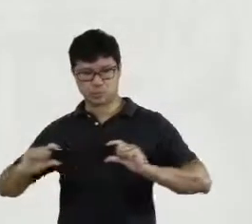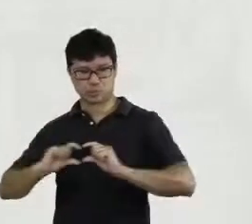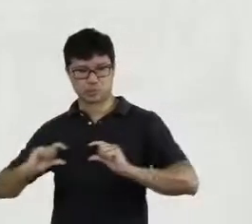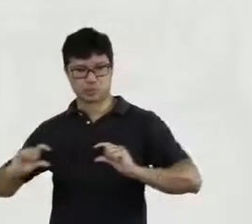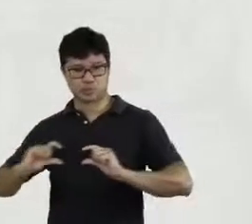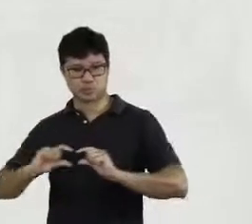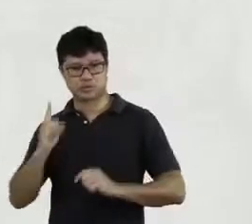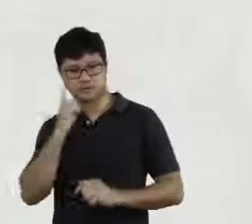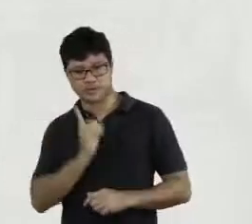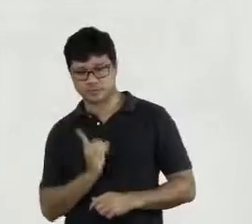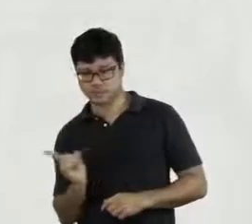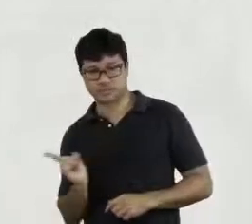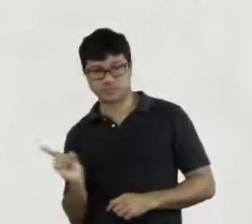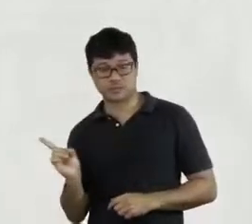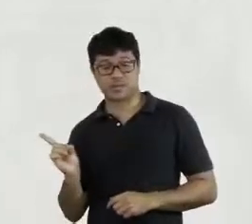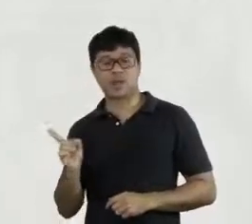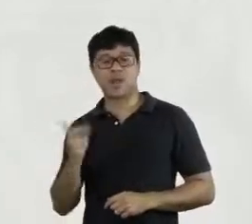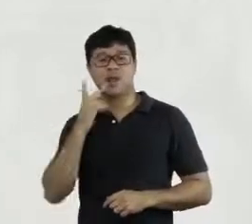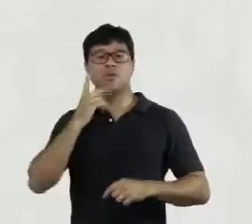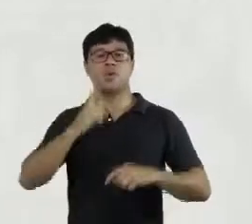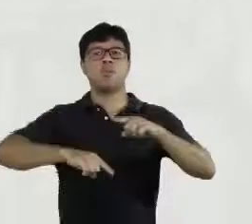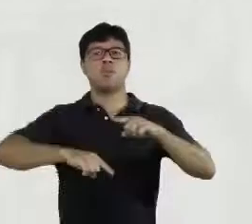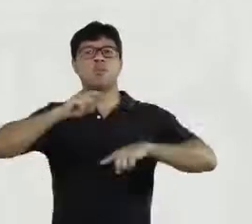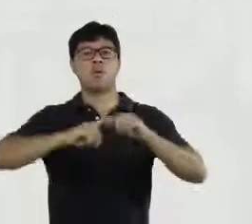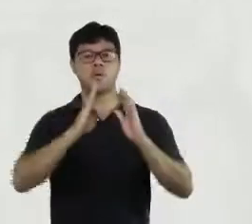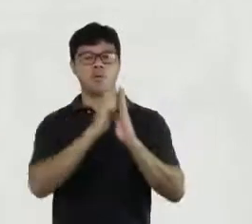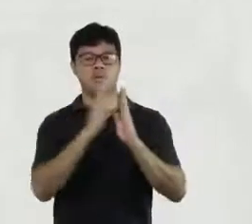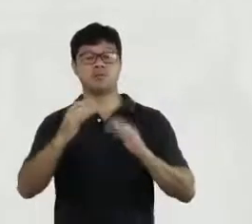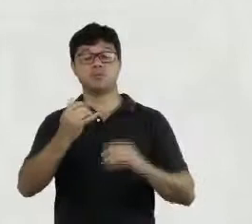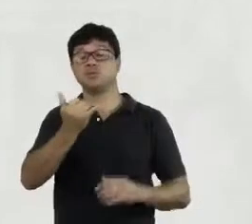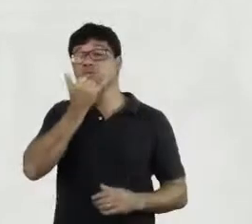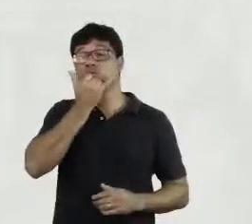e da bibliografia material,